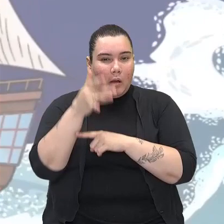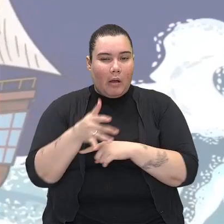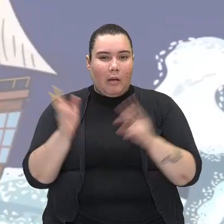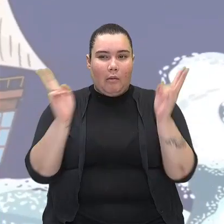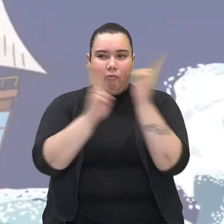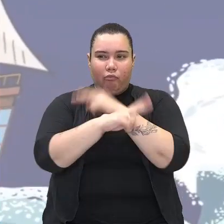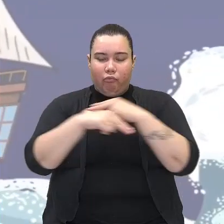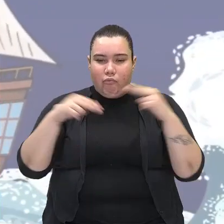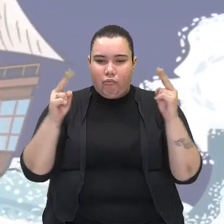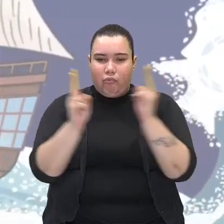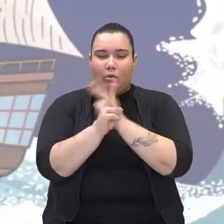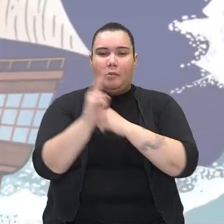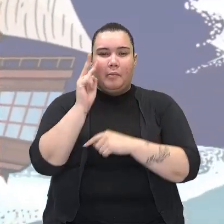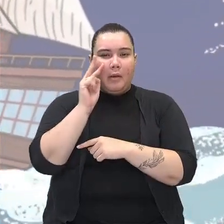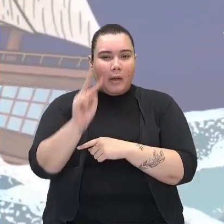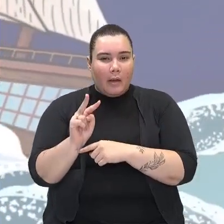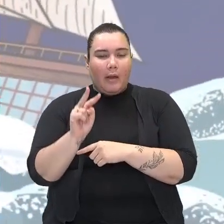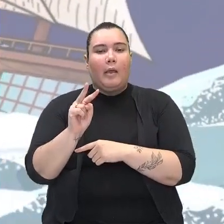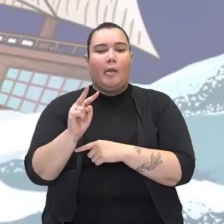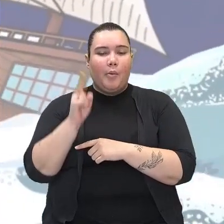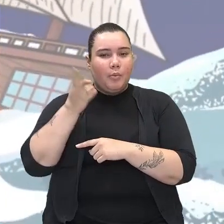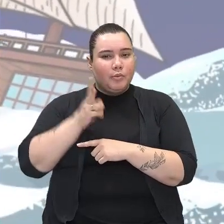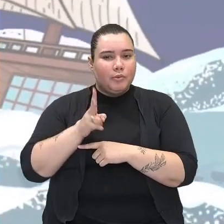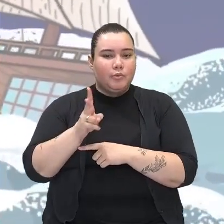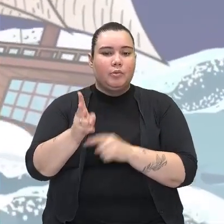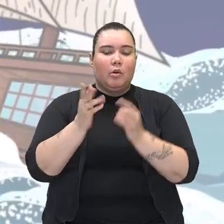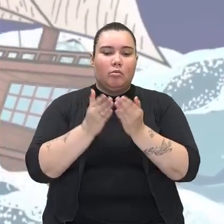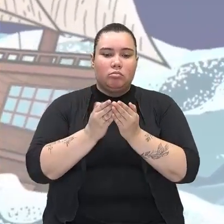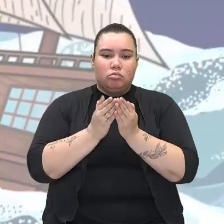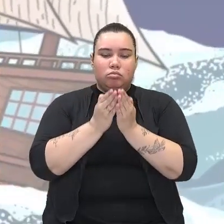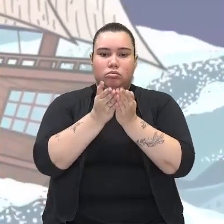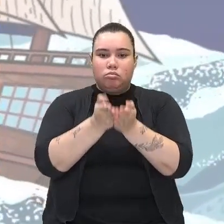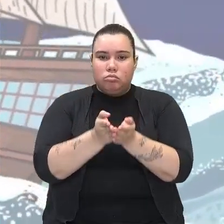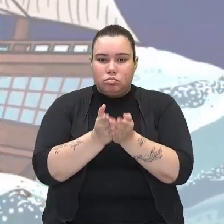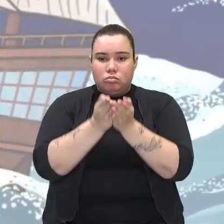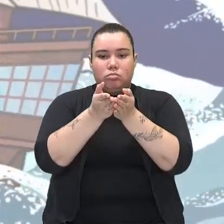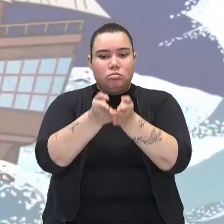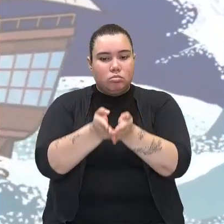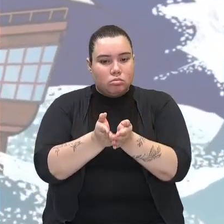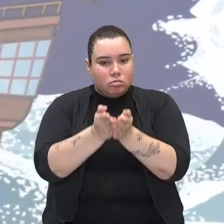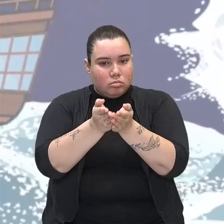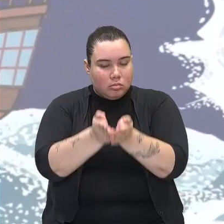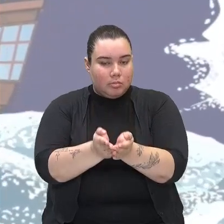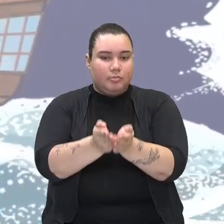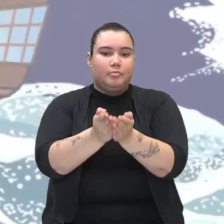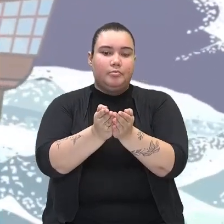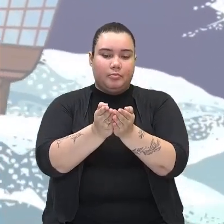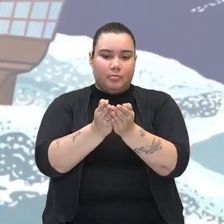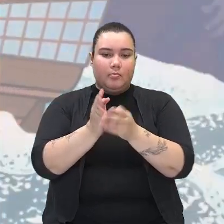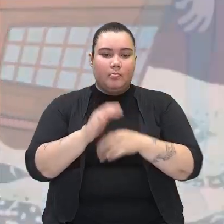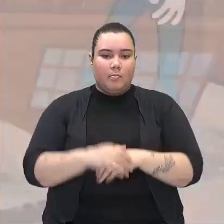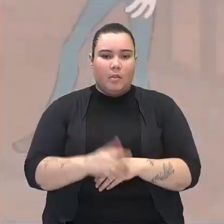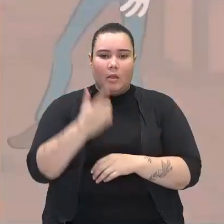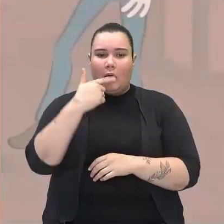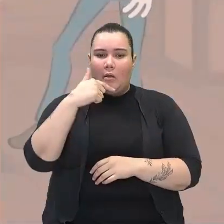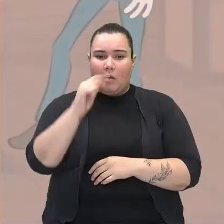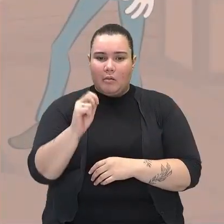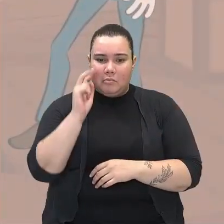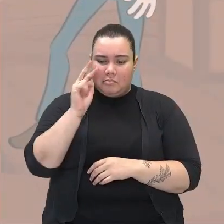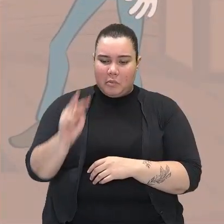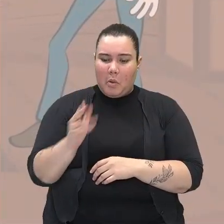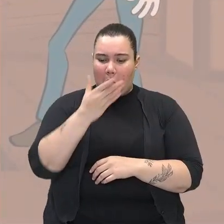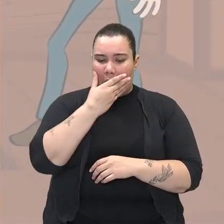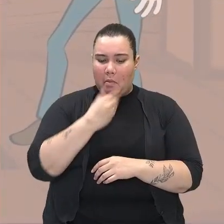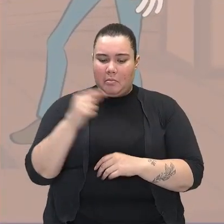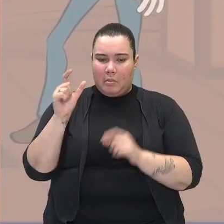tempestades, rolai das imensidades, varrei os mares, tufão. Quem são estes desgraçados